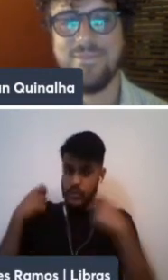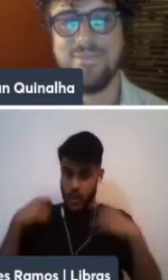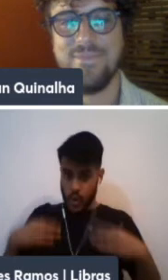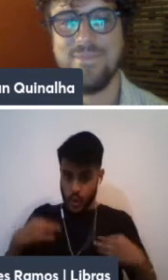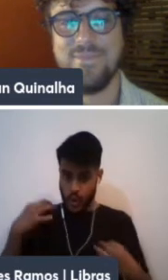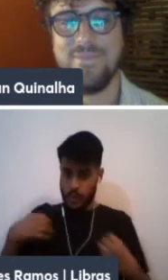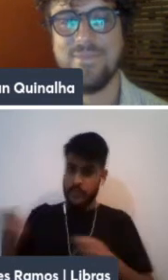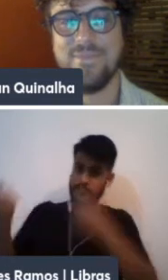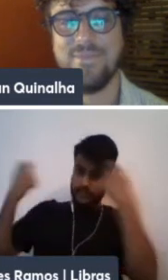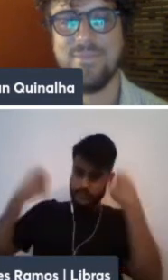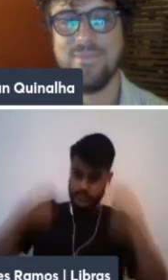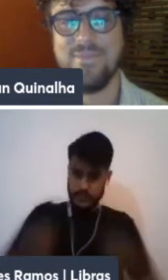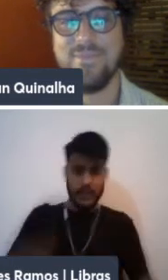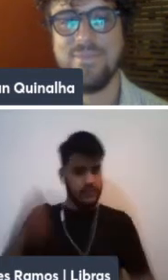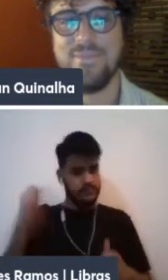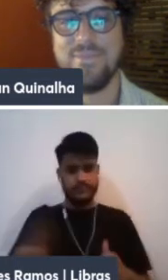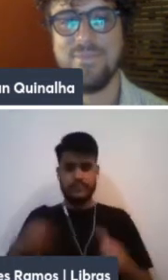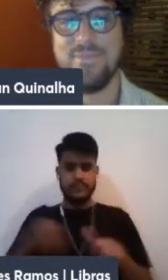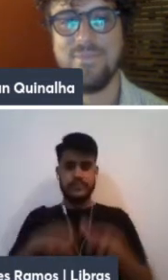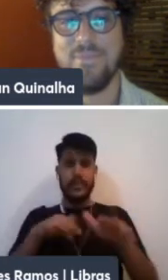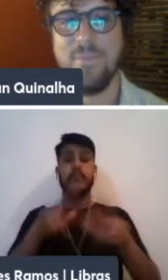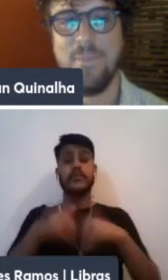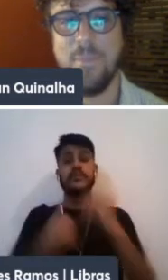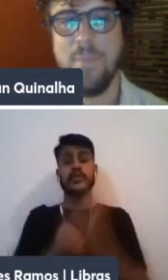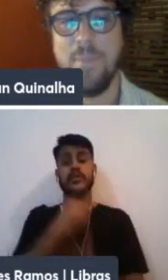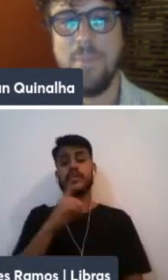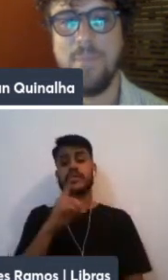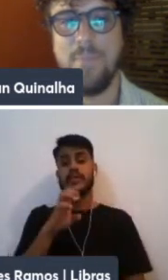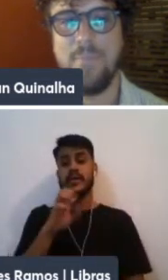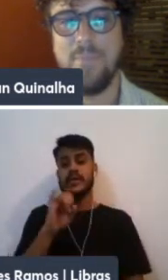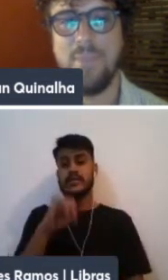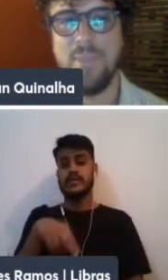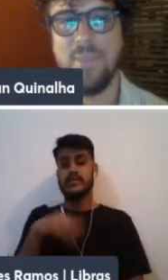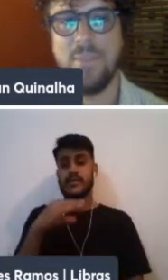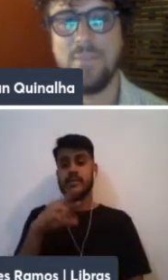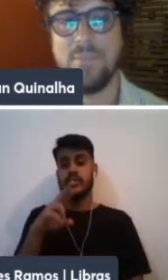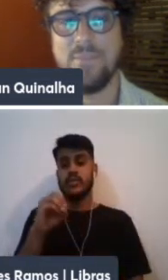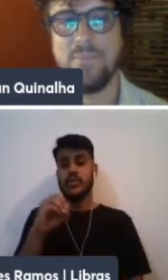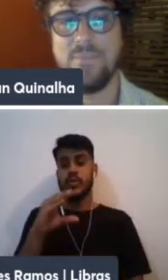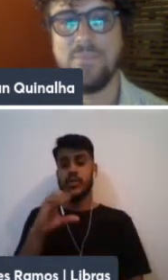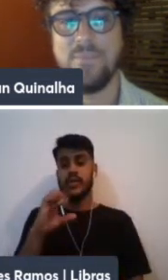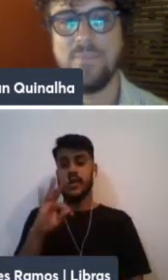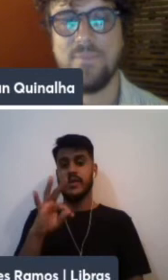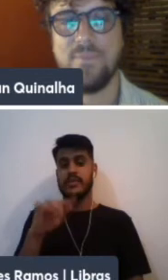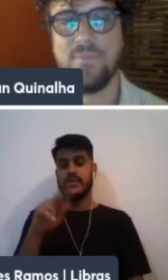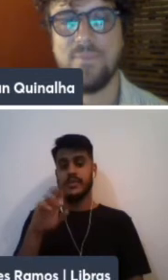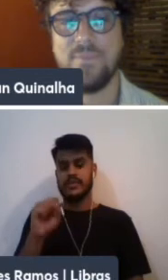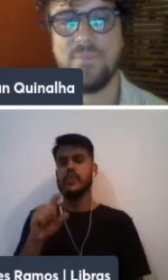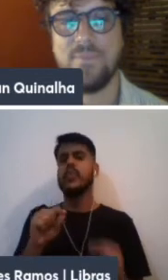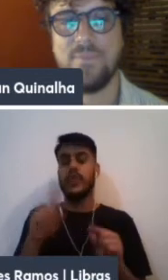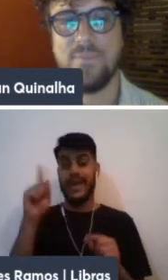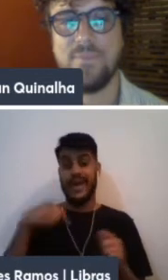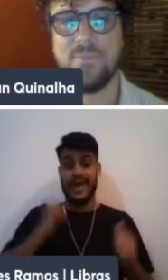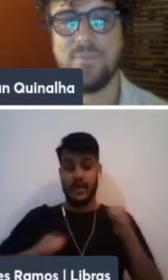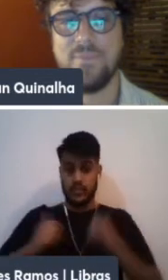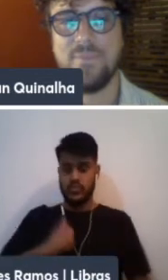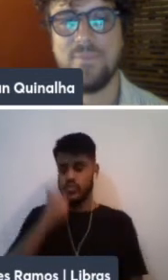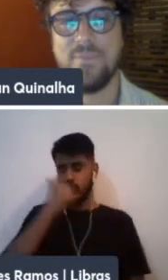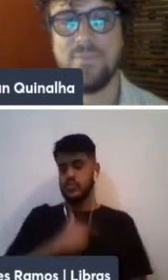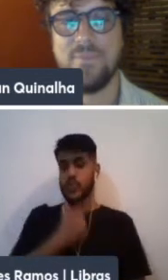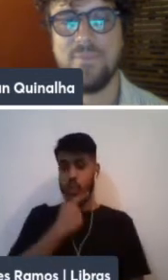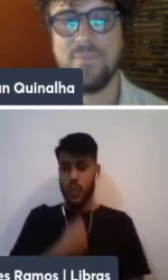Croquettes, né? Ou seja, atores, homens, com uma com